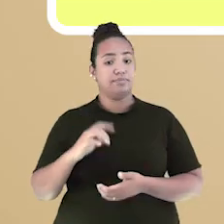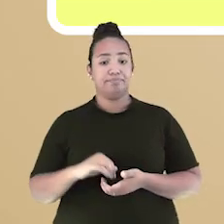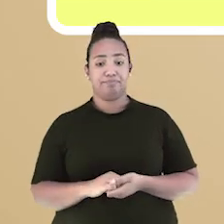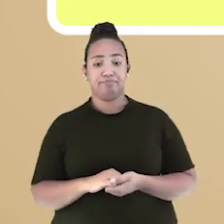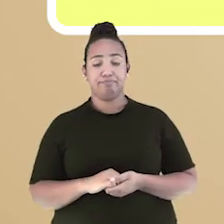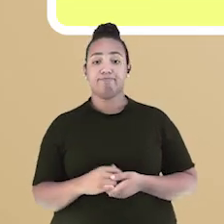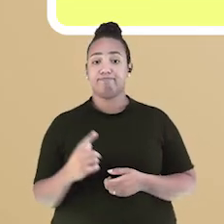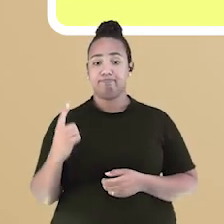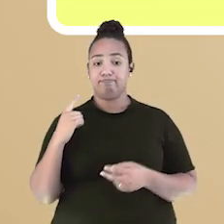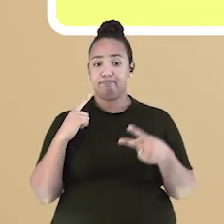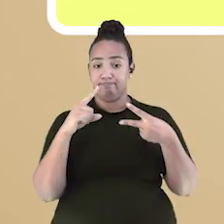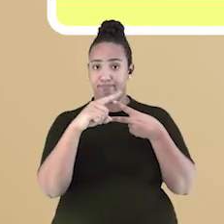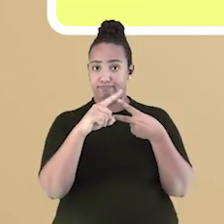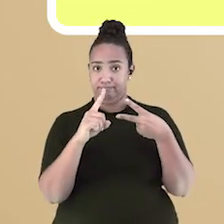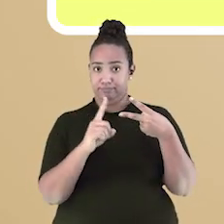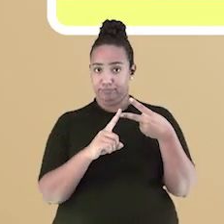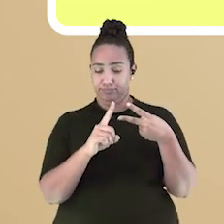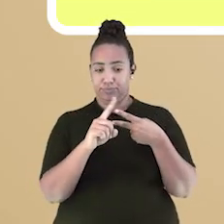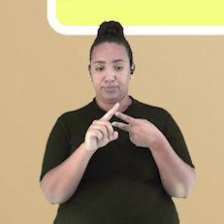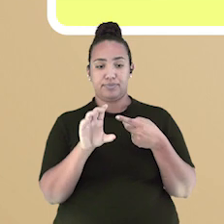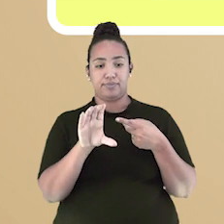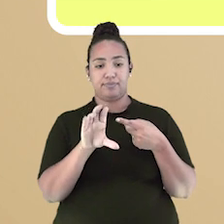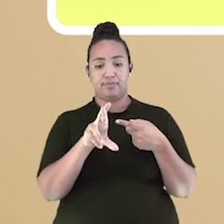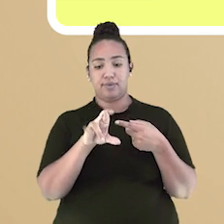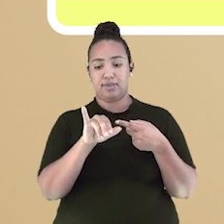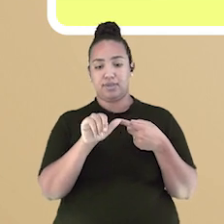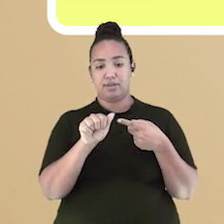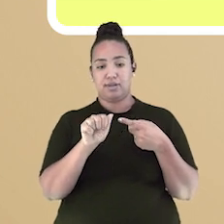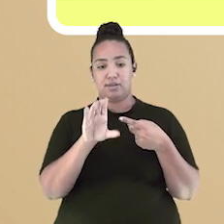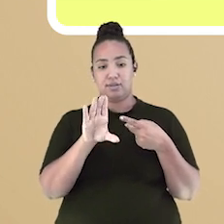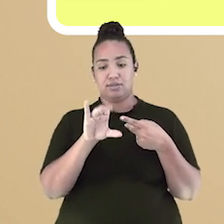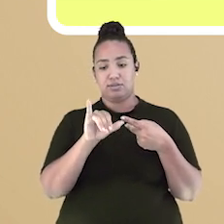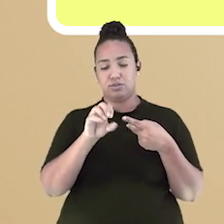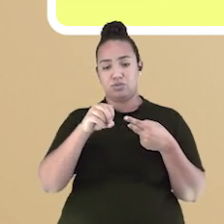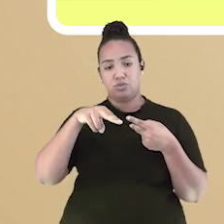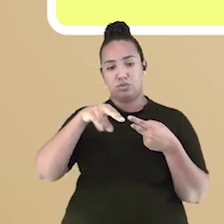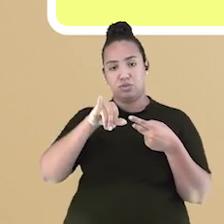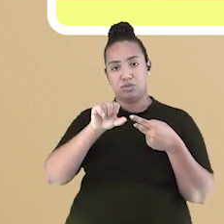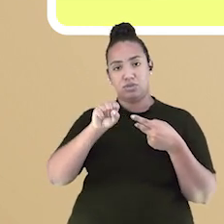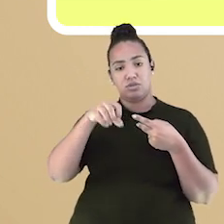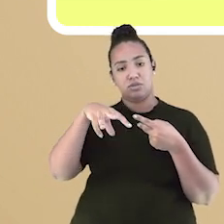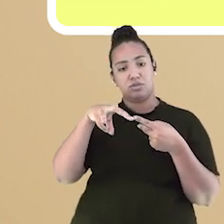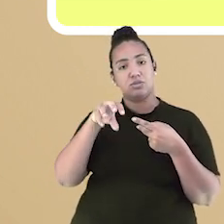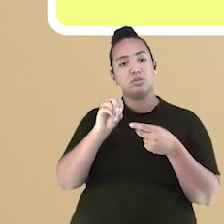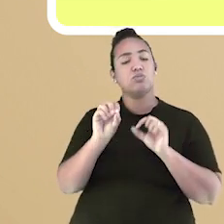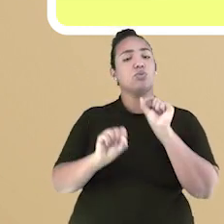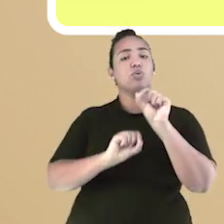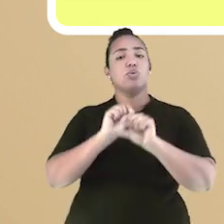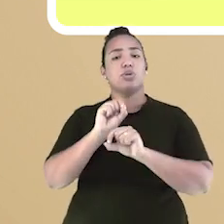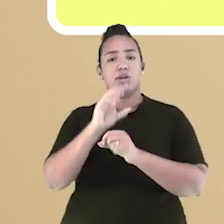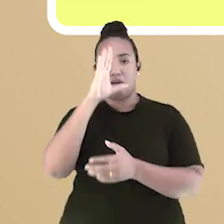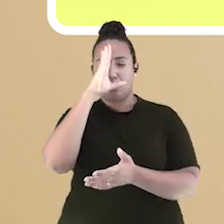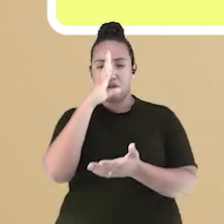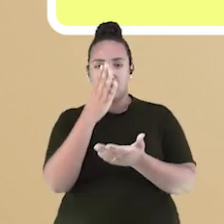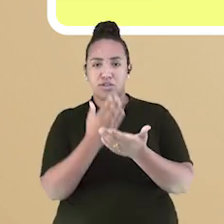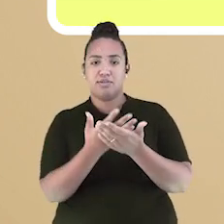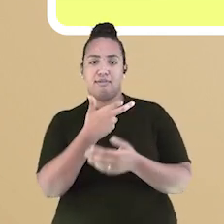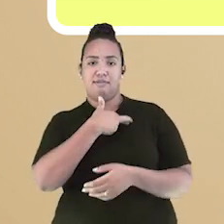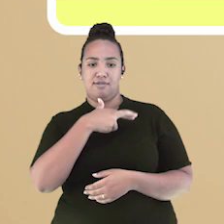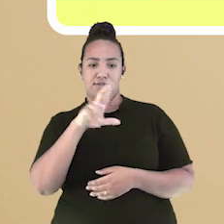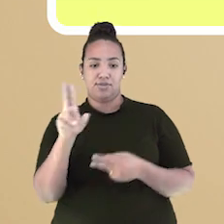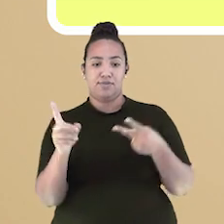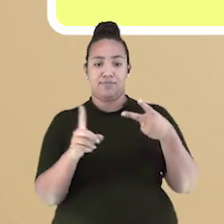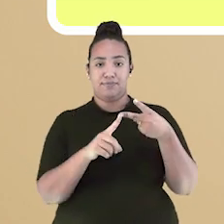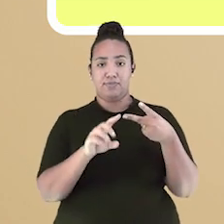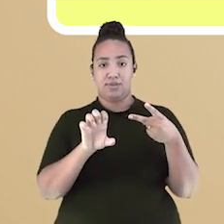Vamos destacar aqui o criacionismo, que se baseia através da religião, da crença, e o evolucionismo, que